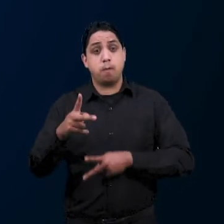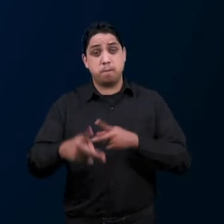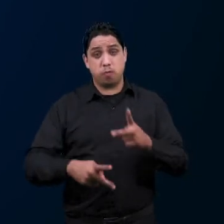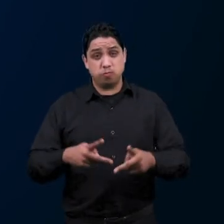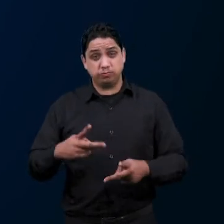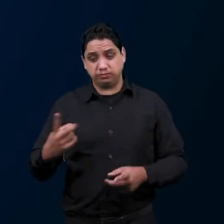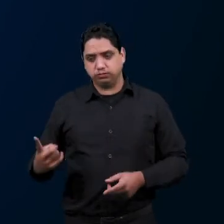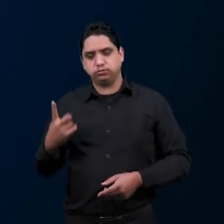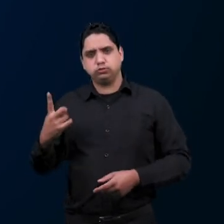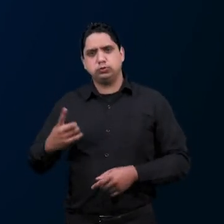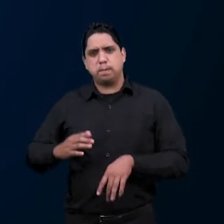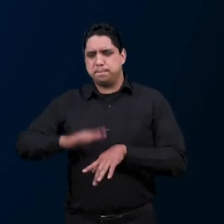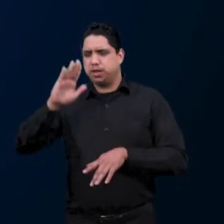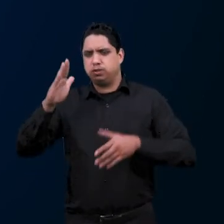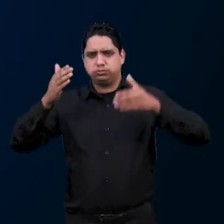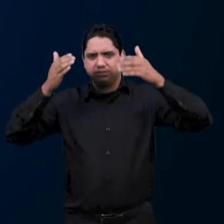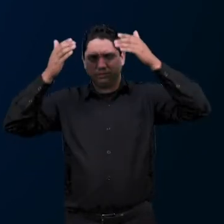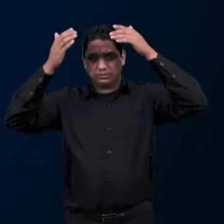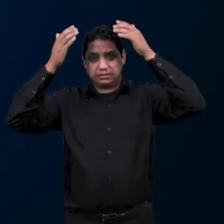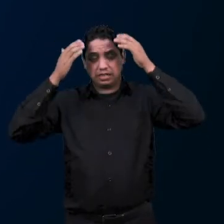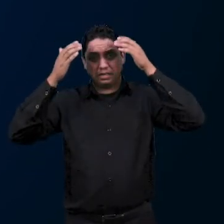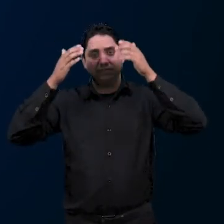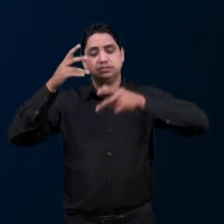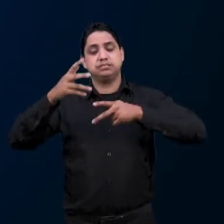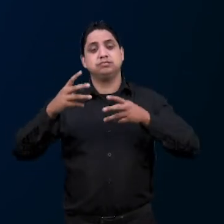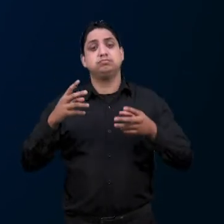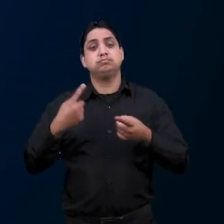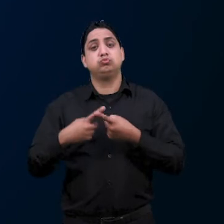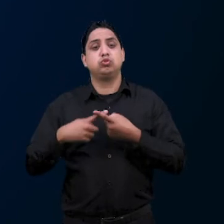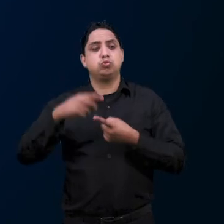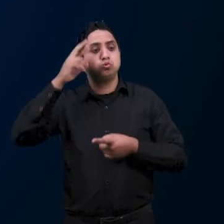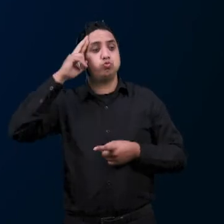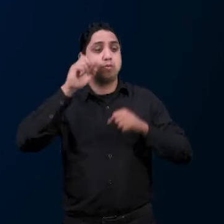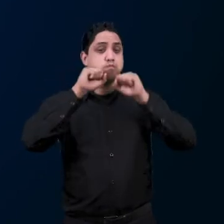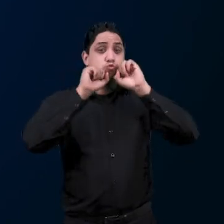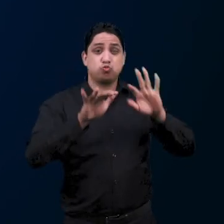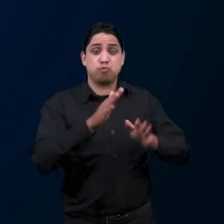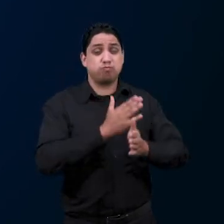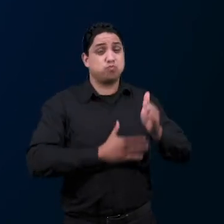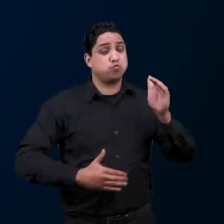homens, Davi foi o maior rei da história de Israel, porque o Senhor honrava em tudo.